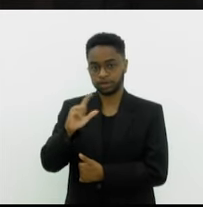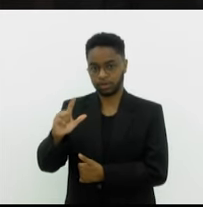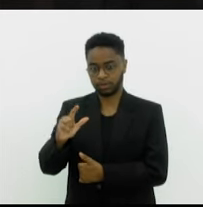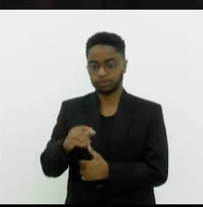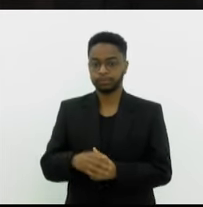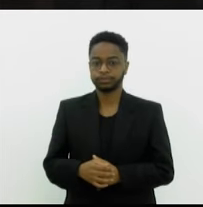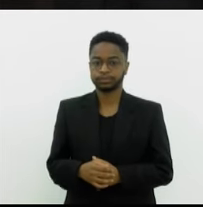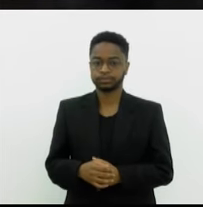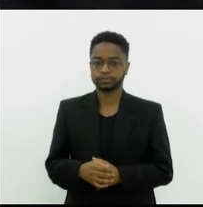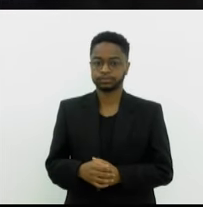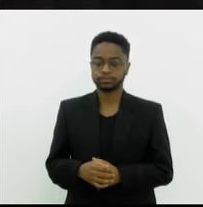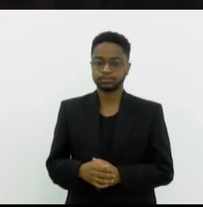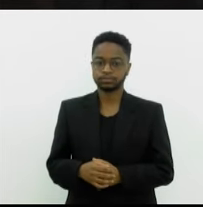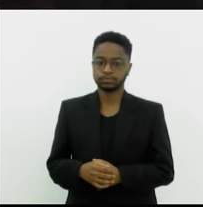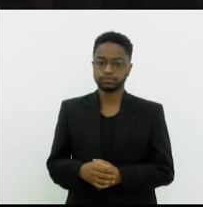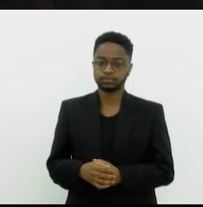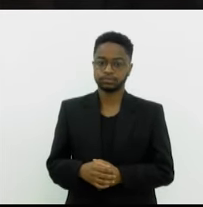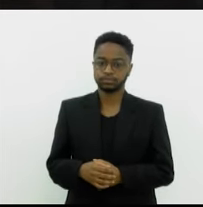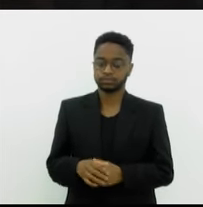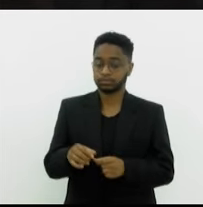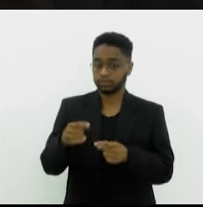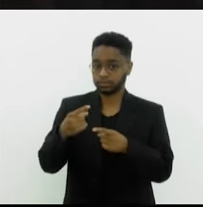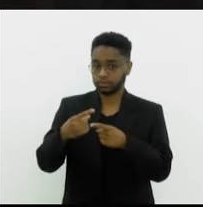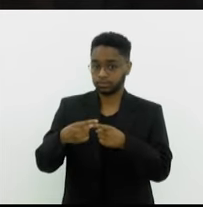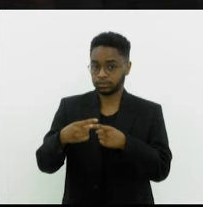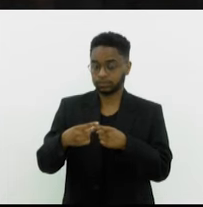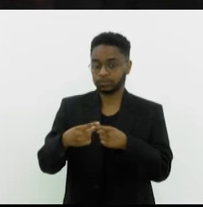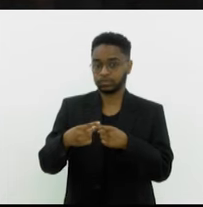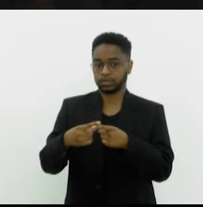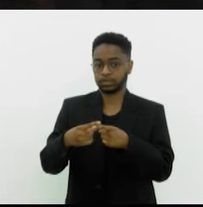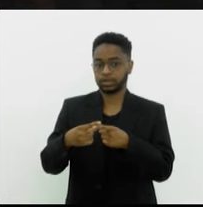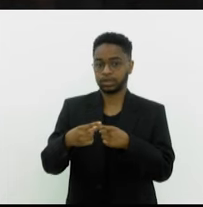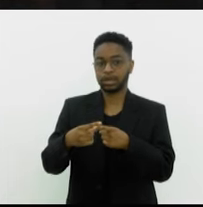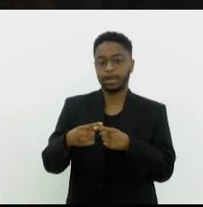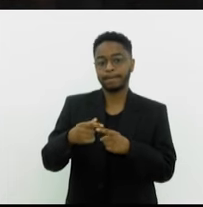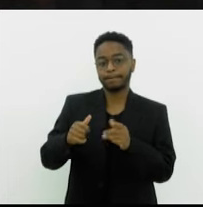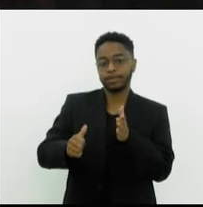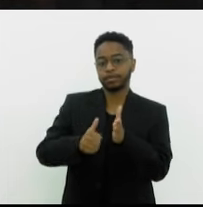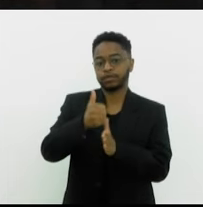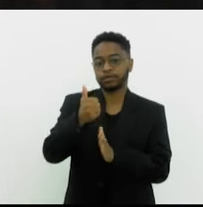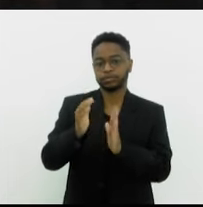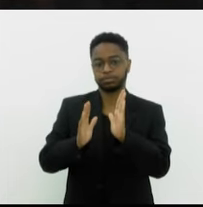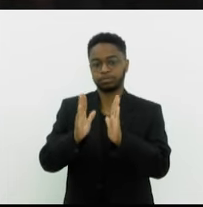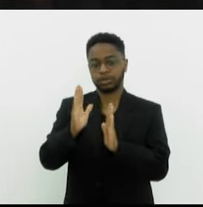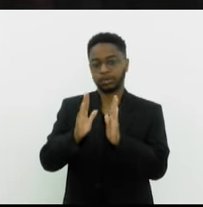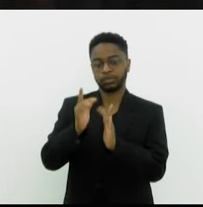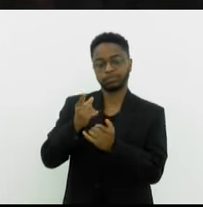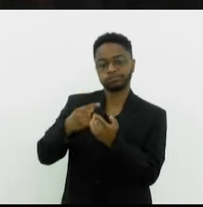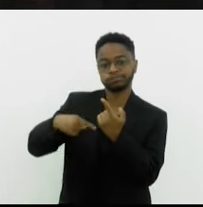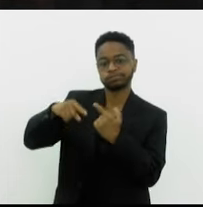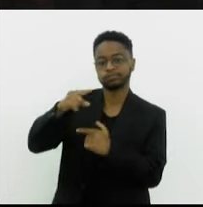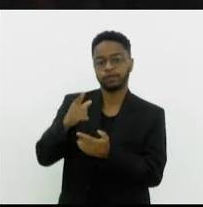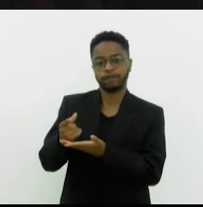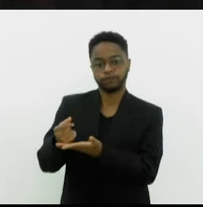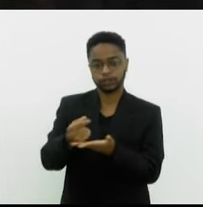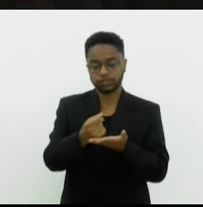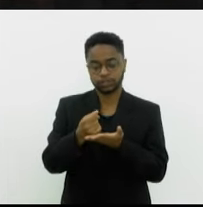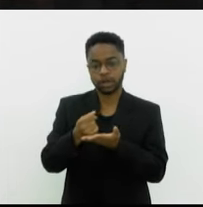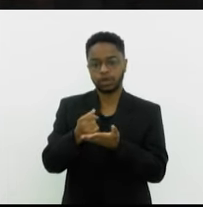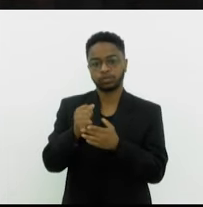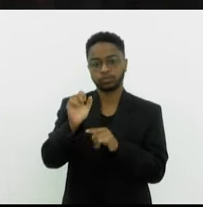de constante desde o 1º regime de recuperação fiscal. O Estado só